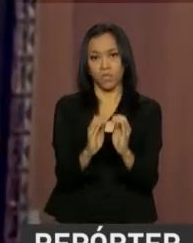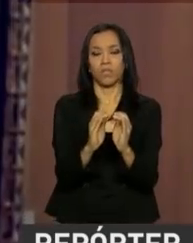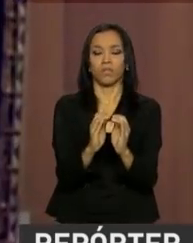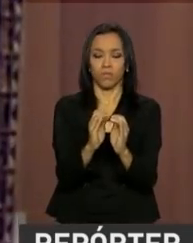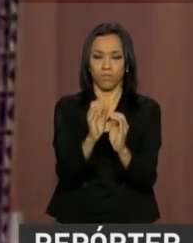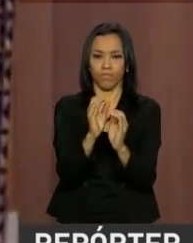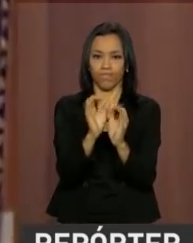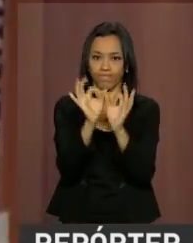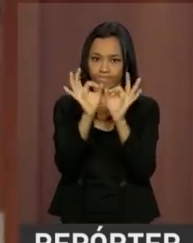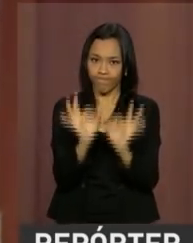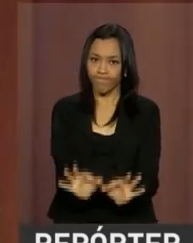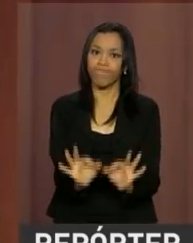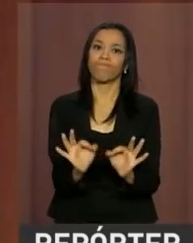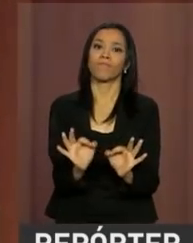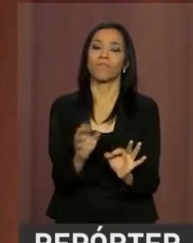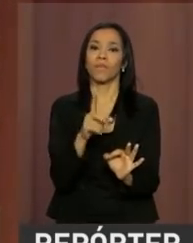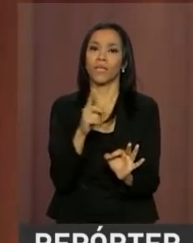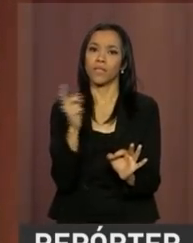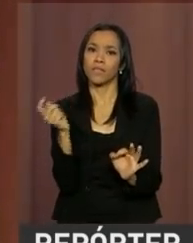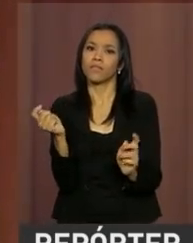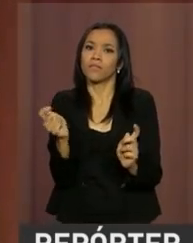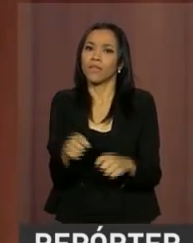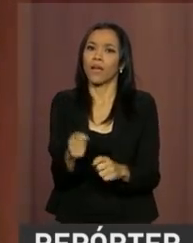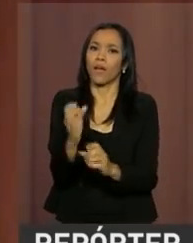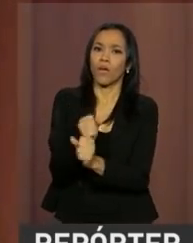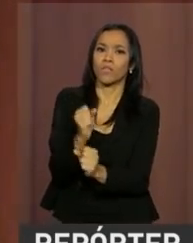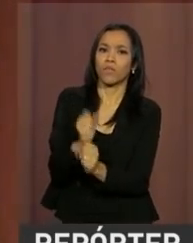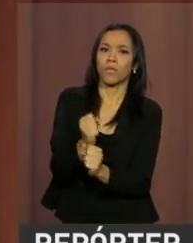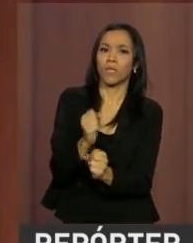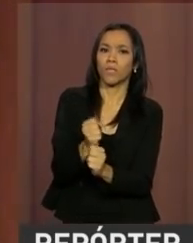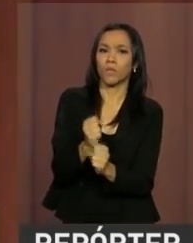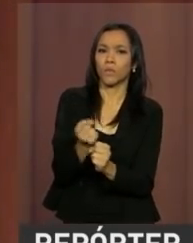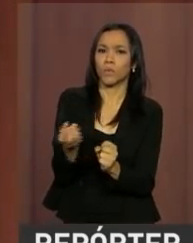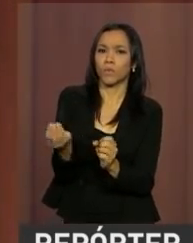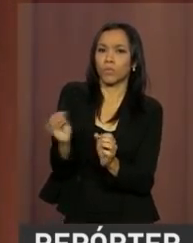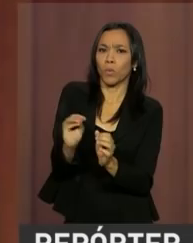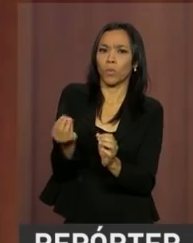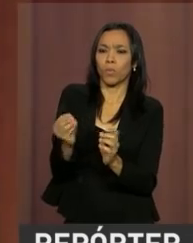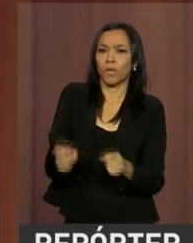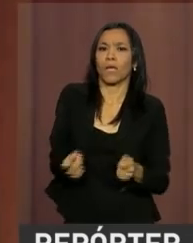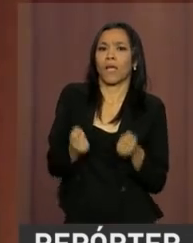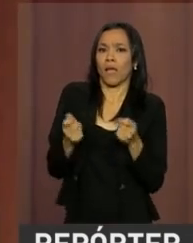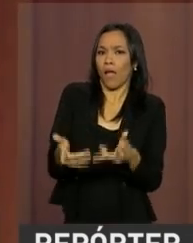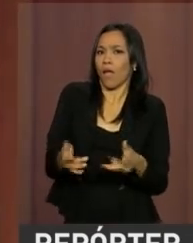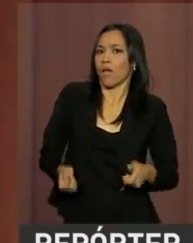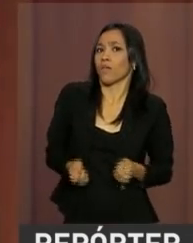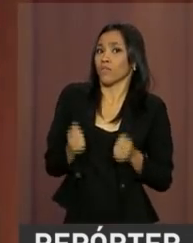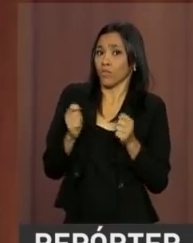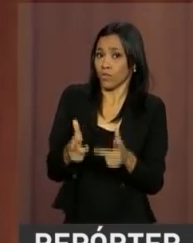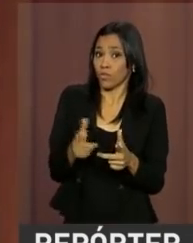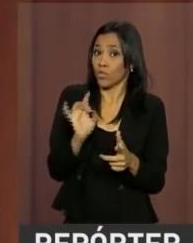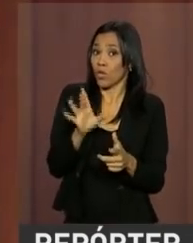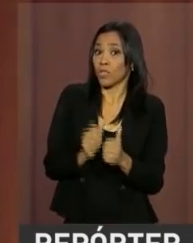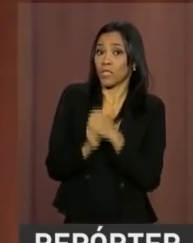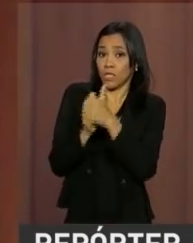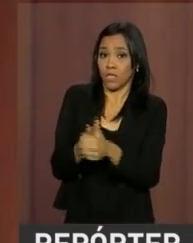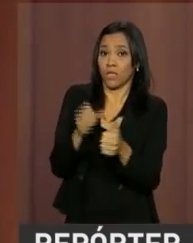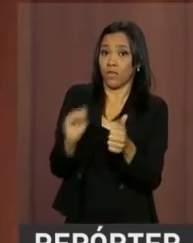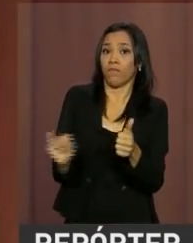margem para que se faça um orçamento com crescimento de despesas apenas equivalente à inflação deste